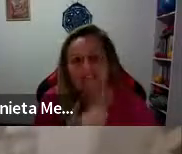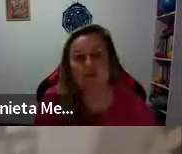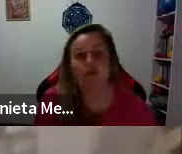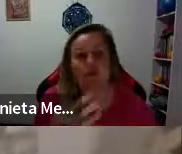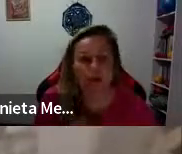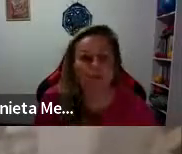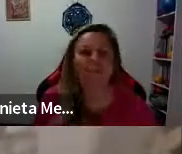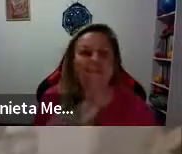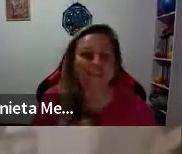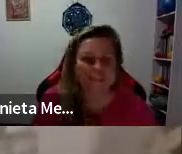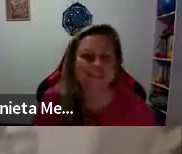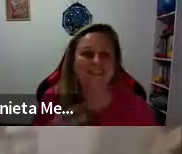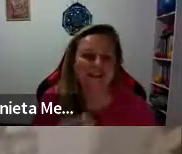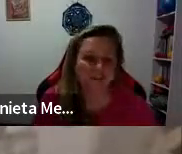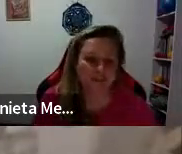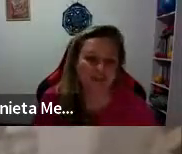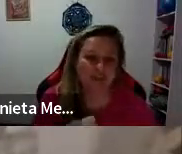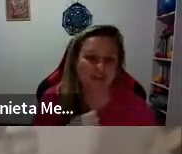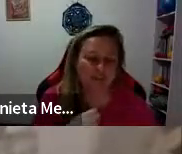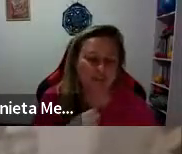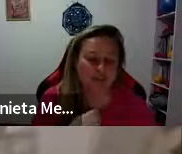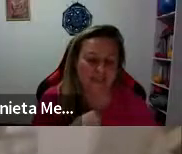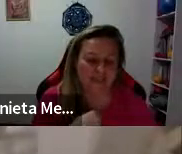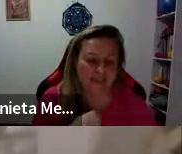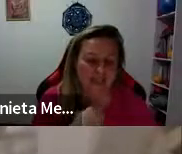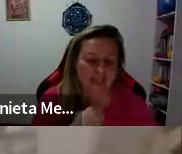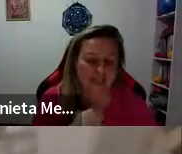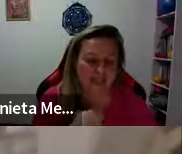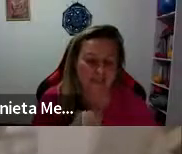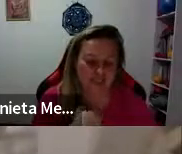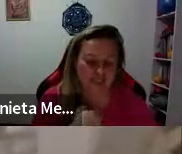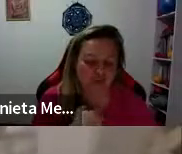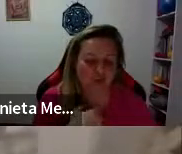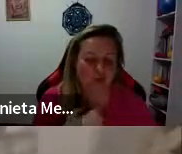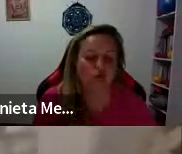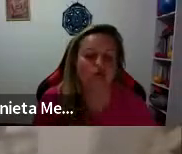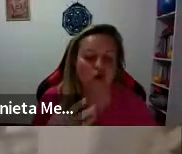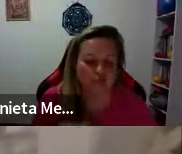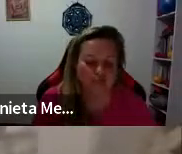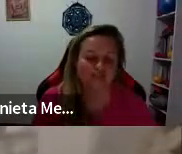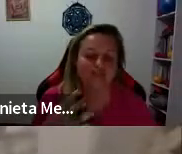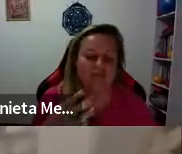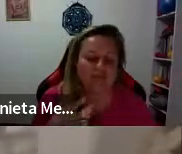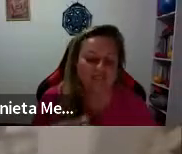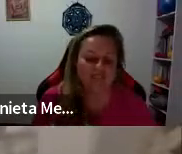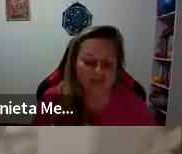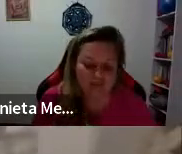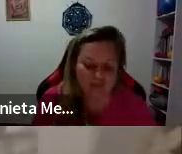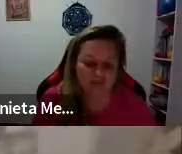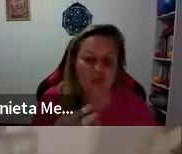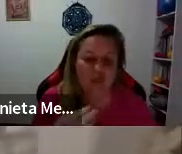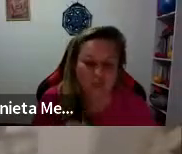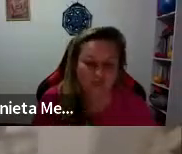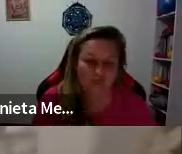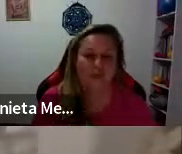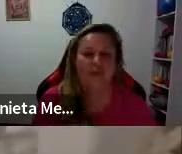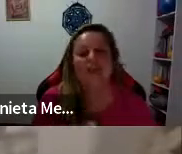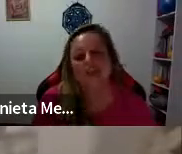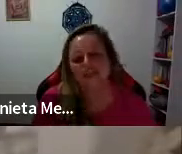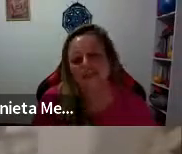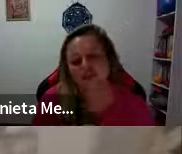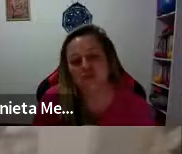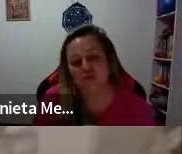e essa culpabilização, né, e essa ideia de que todos nós devemos ser